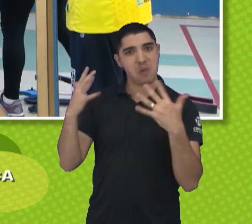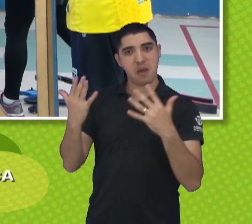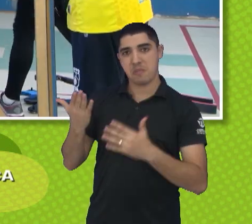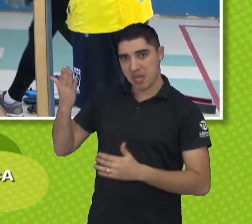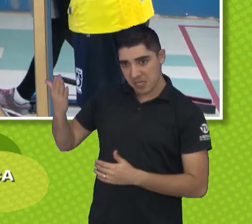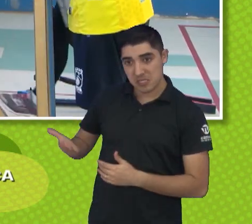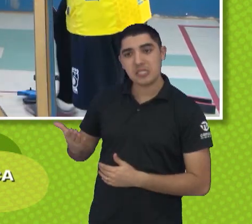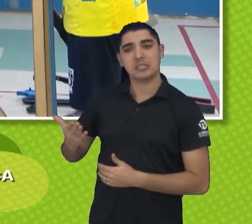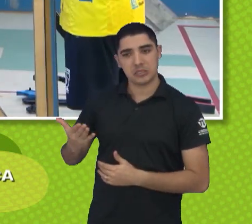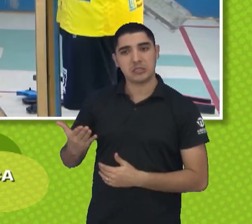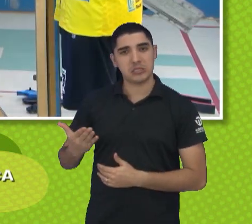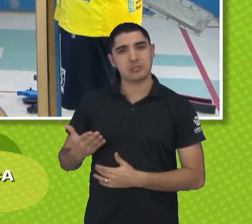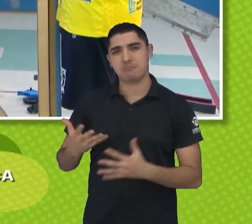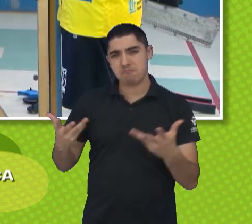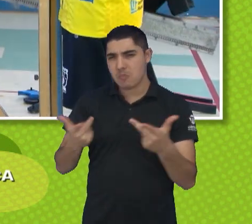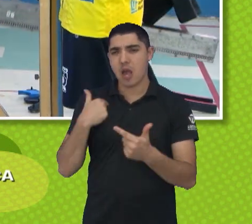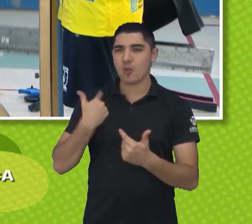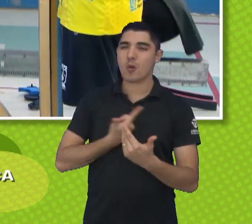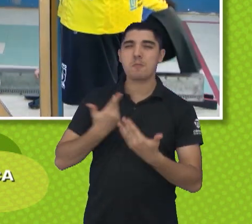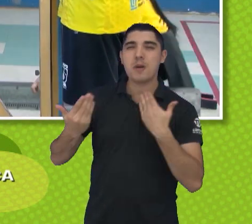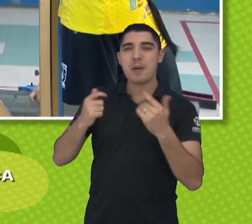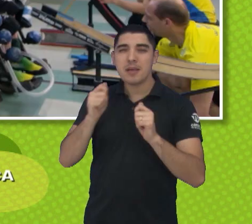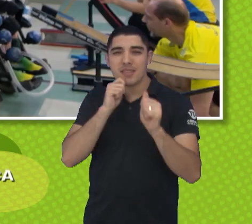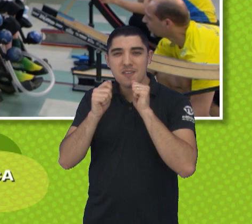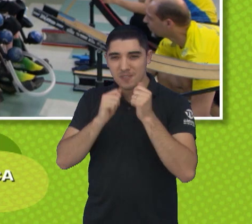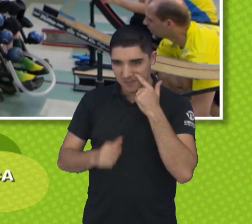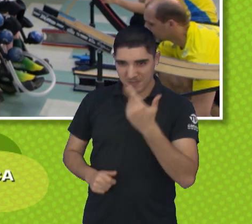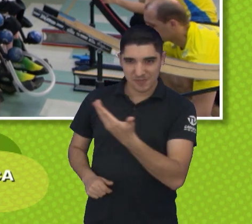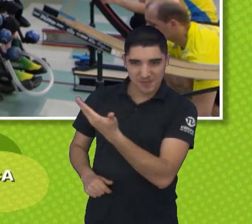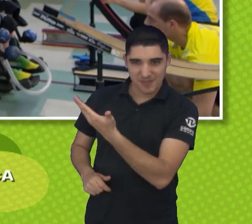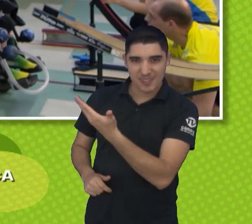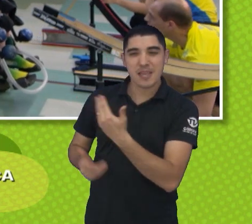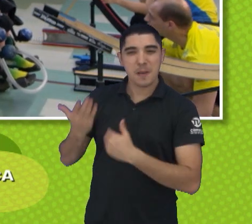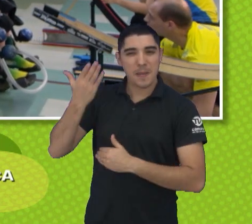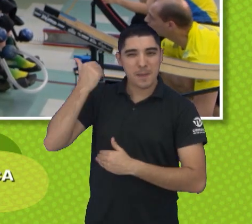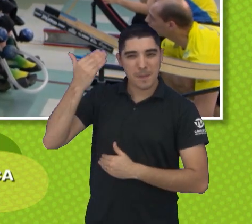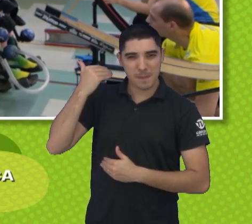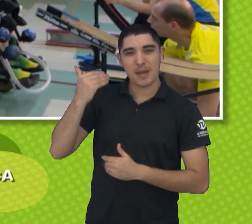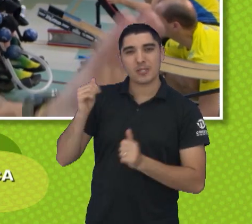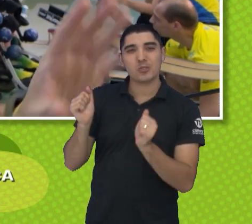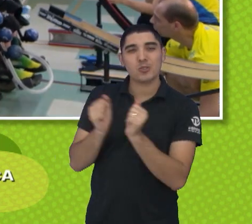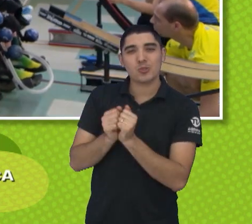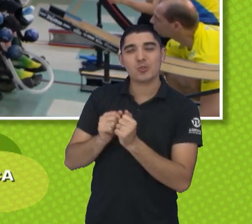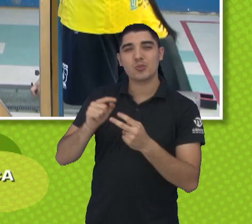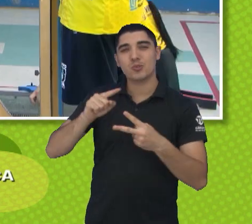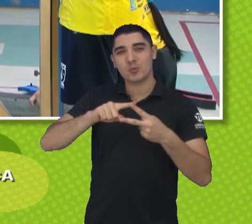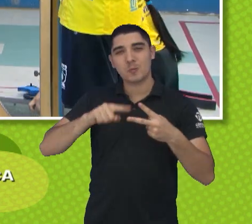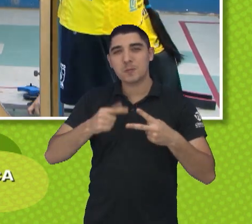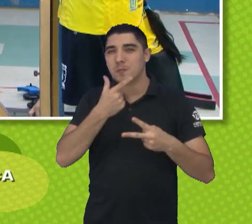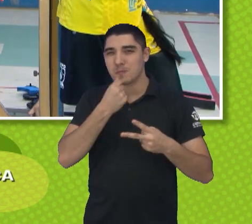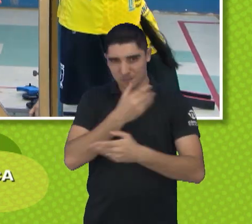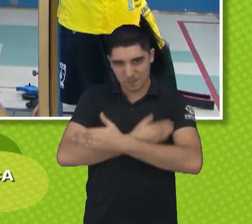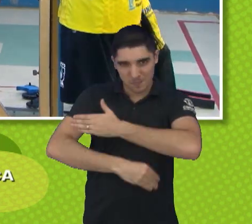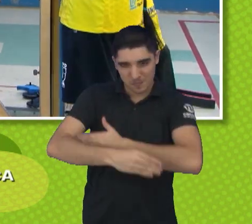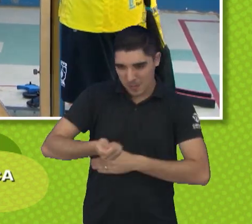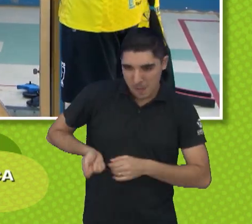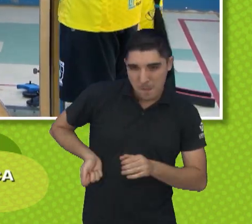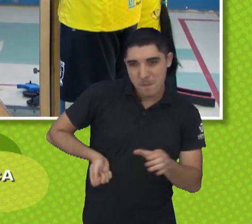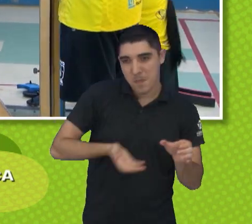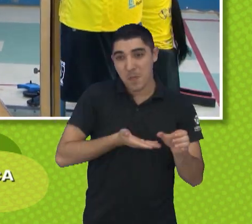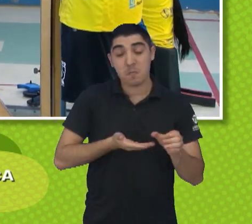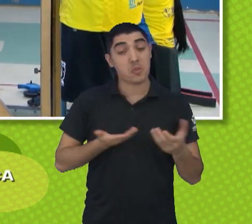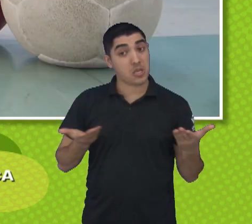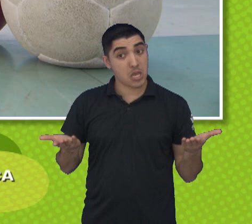gente da melhor qualidade. Eu fui conversar com ele nessa matéria que eu fiz aí com os meninos da bocha paralímpica.